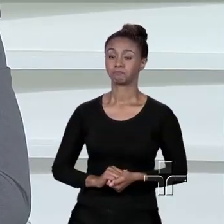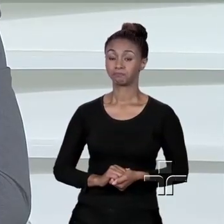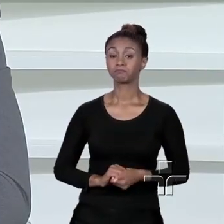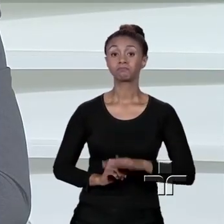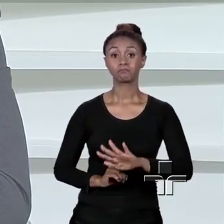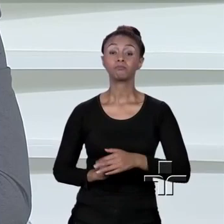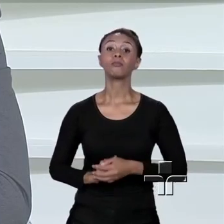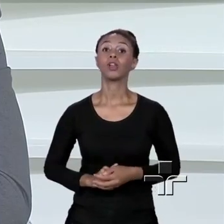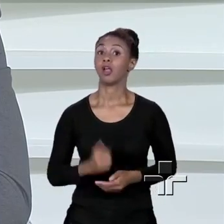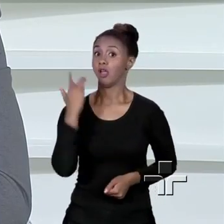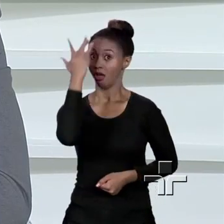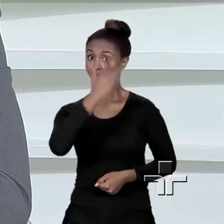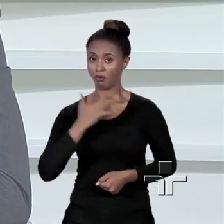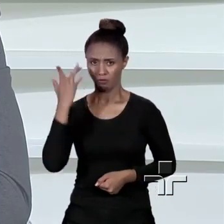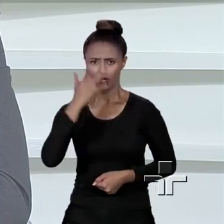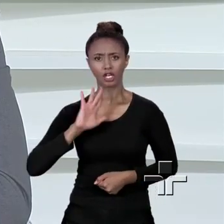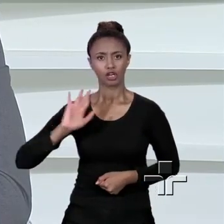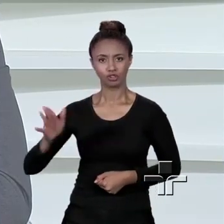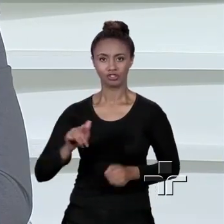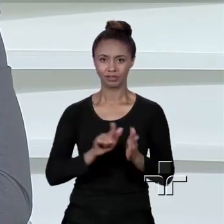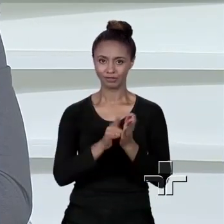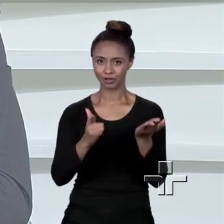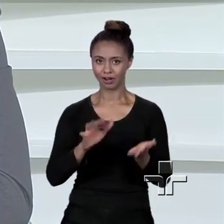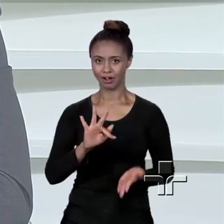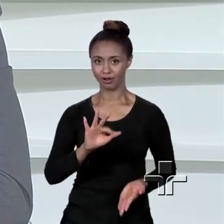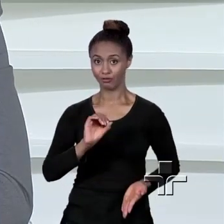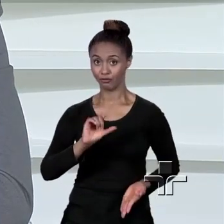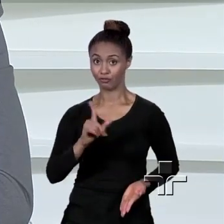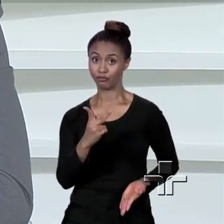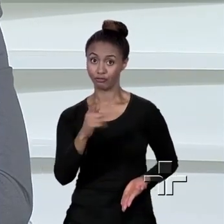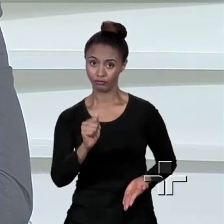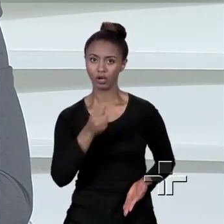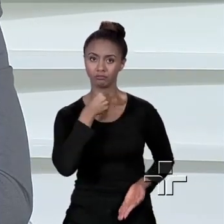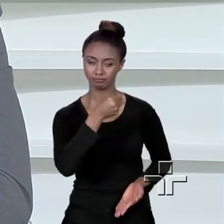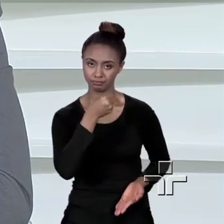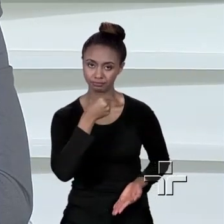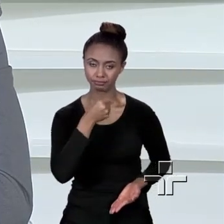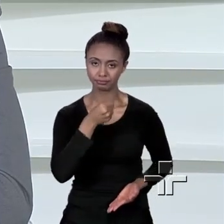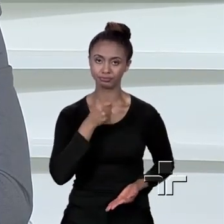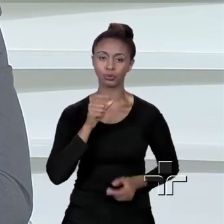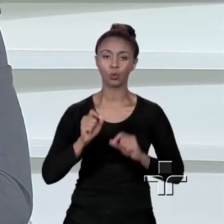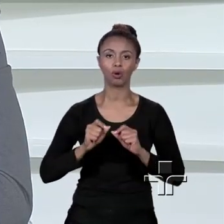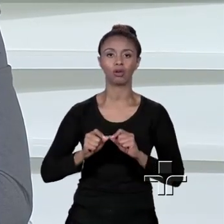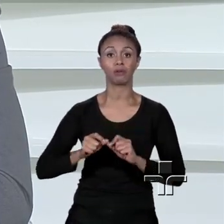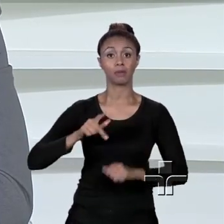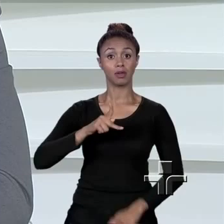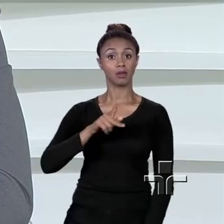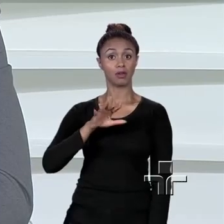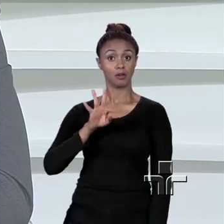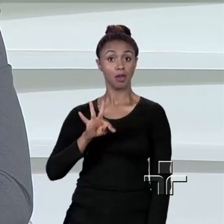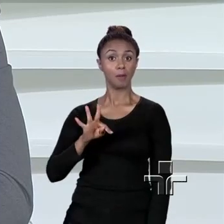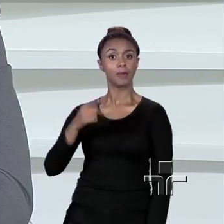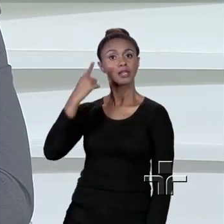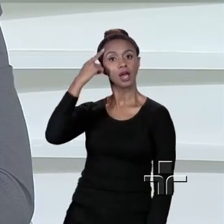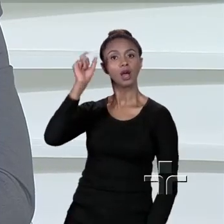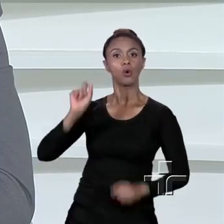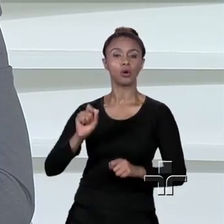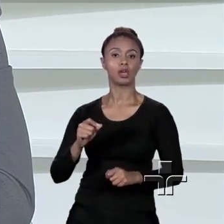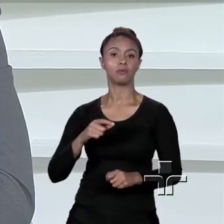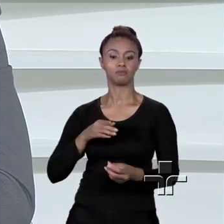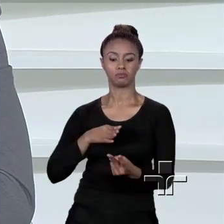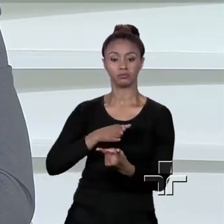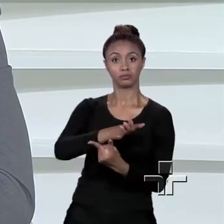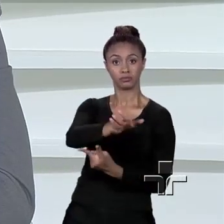numa entrevista para a Folha que a ideia do PT é montar duas frentes, né? Uma